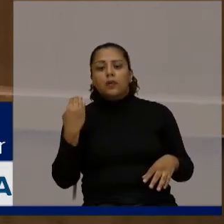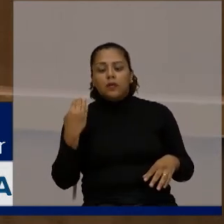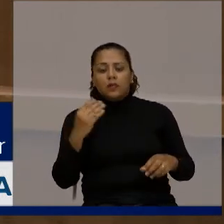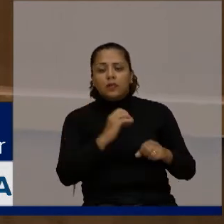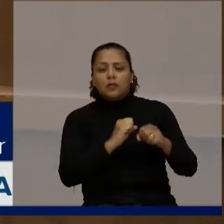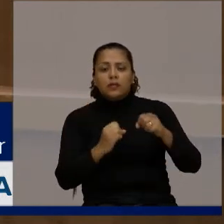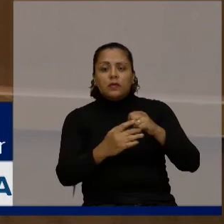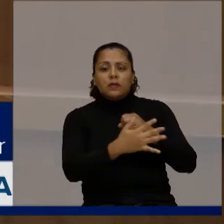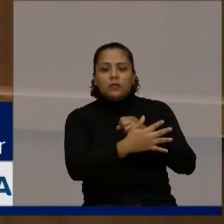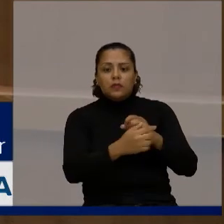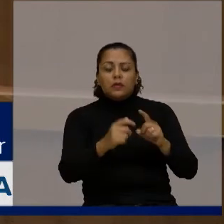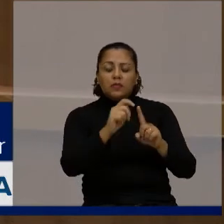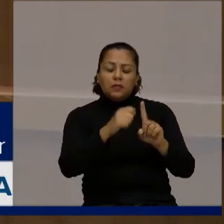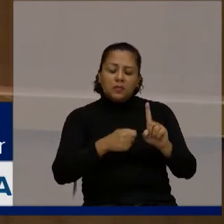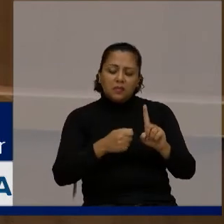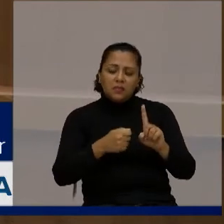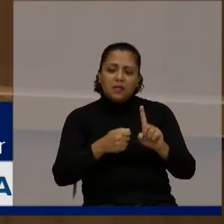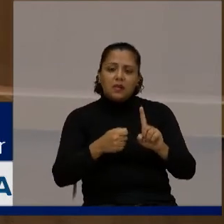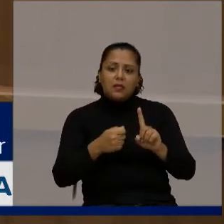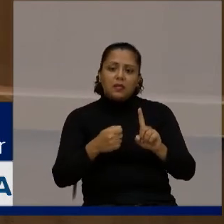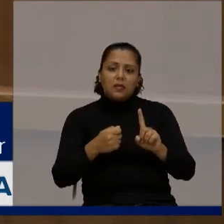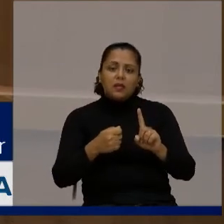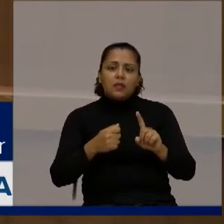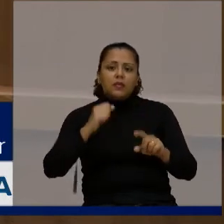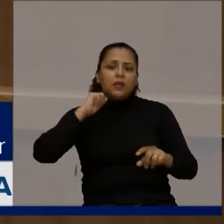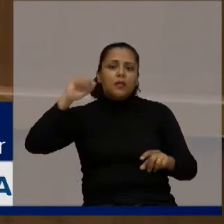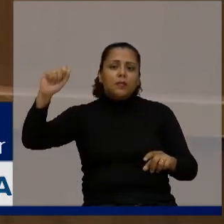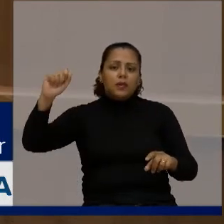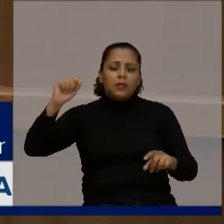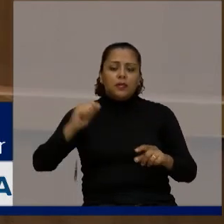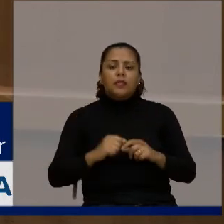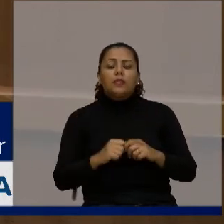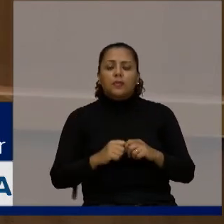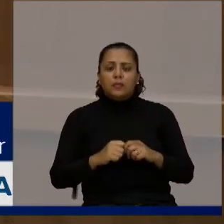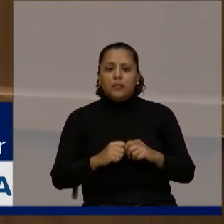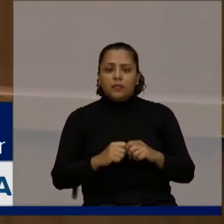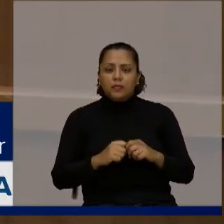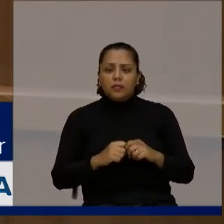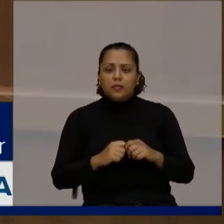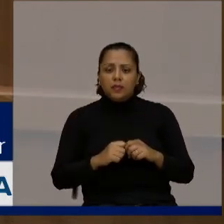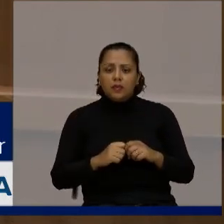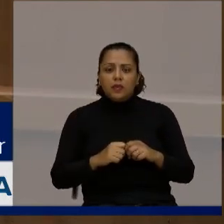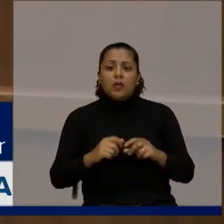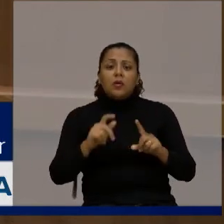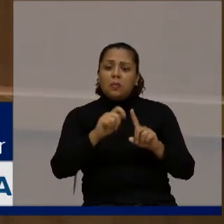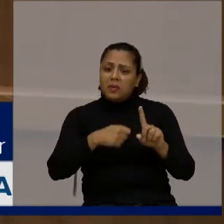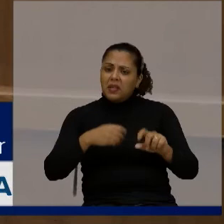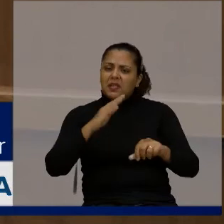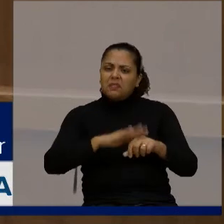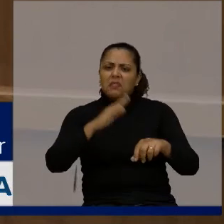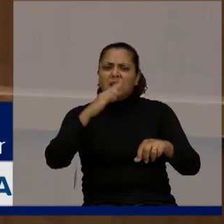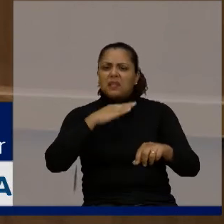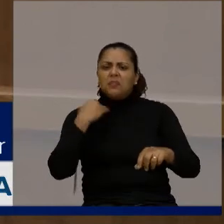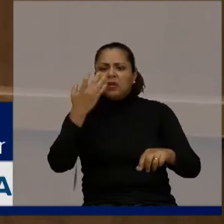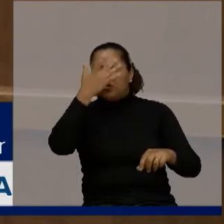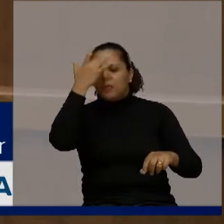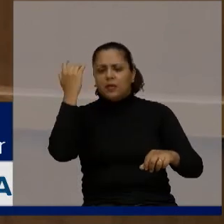no mês de abril. O índice marca o mês mais letal da cidade desde o início da pandemia.